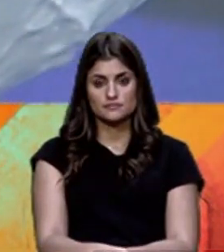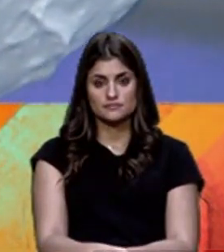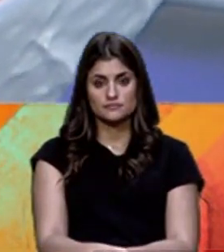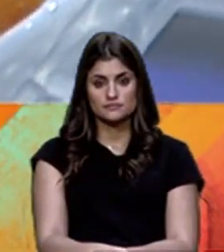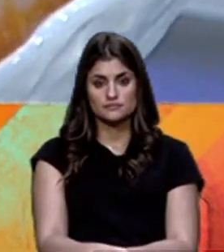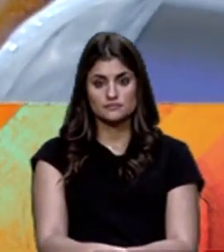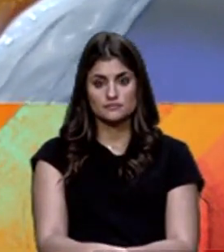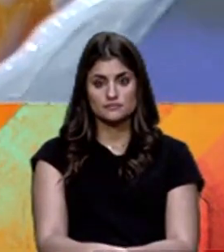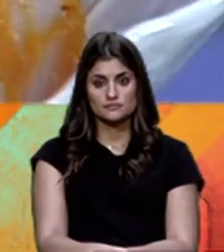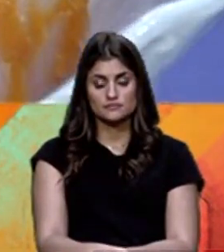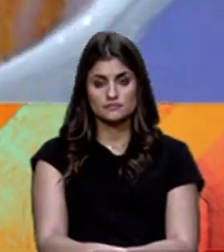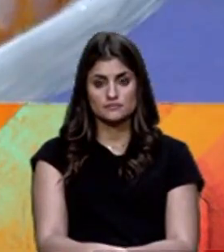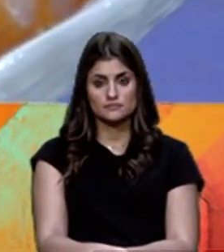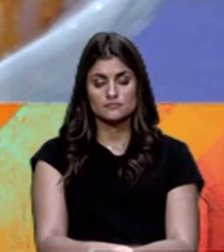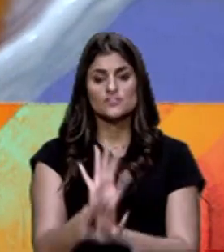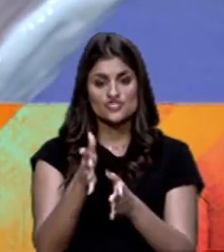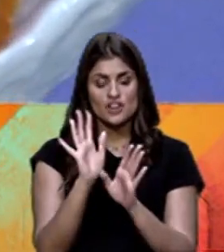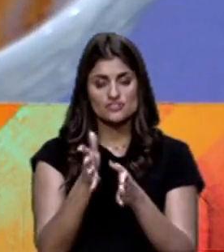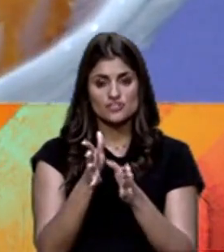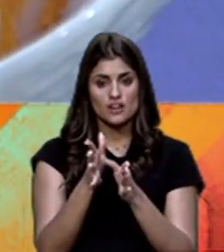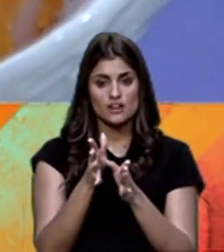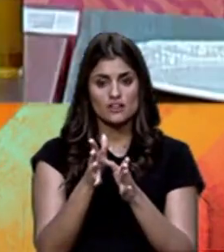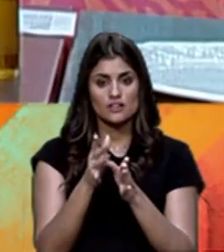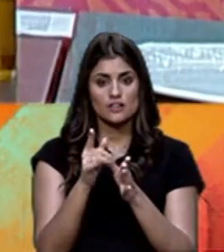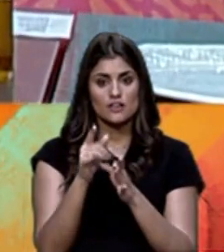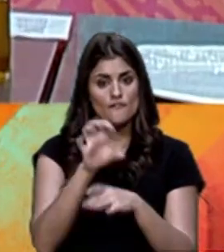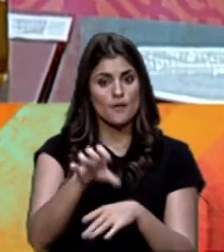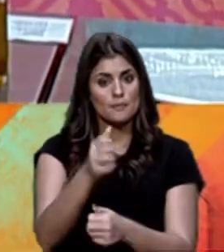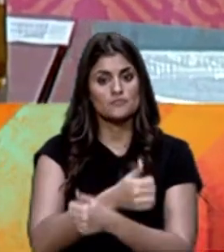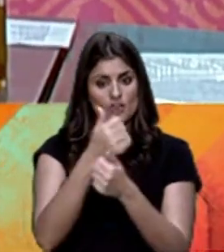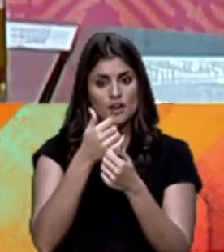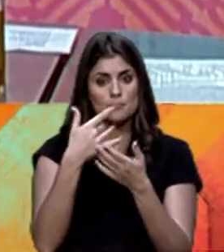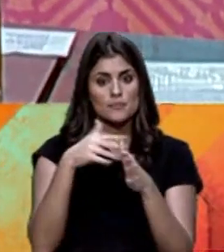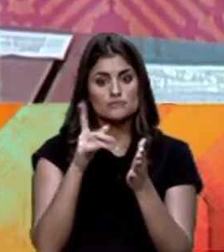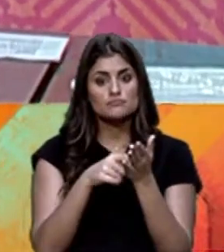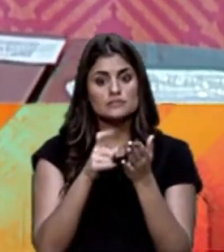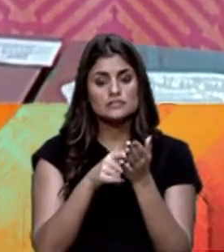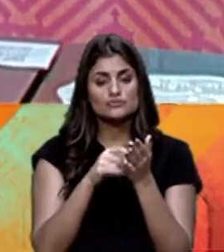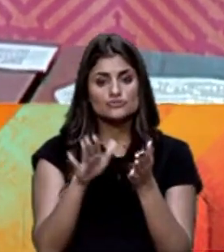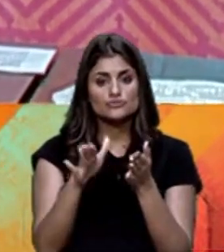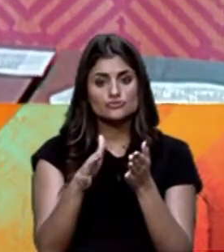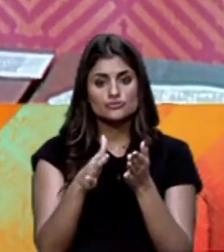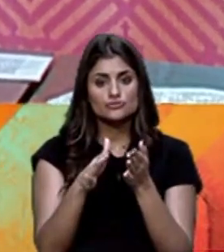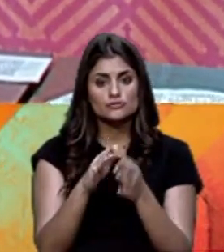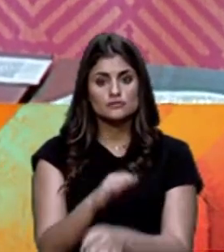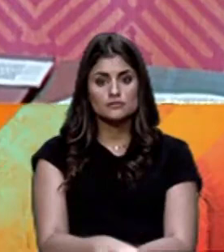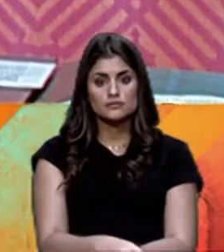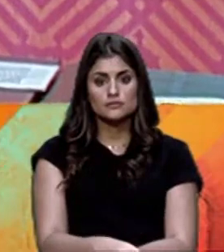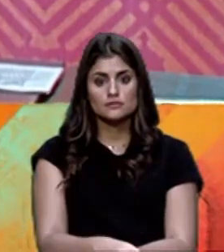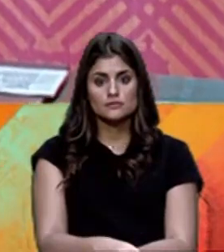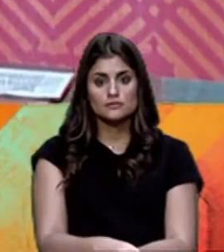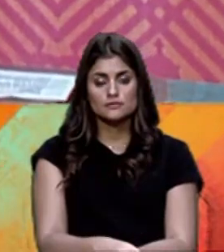Sónia, já começa a cheirar, não começa? Já está com o melhor aspecto, mas ainda precisa Sónia, de cozinhar mais um bocadinho. Portanto, tem que comer um bocadinho de água. Como vai